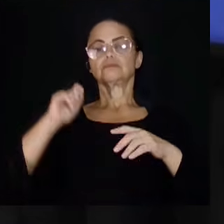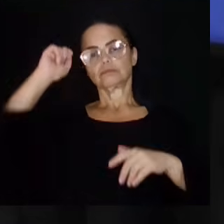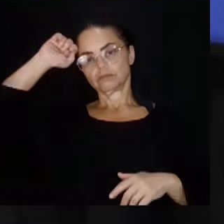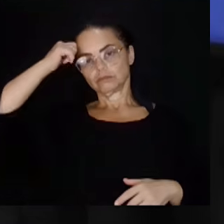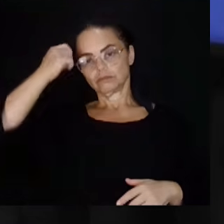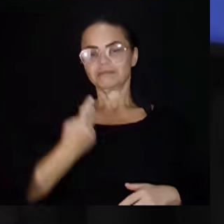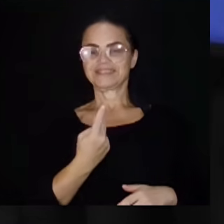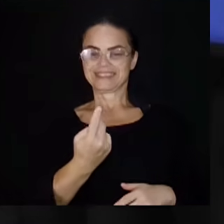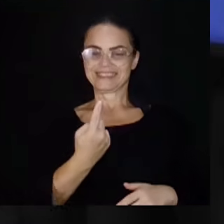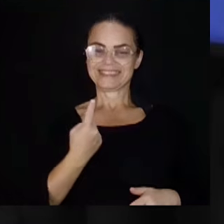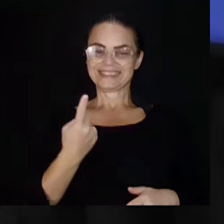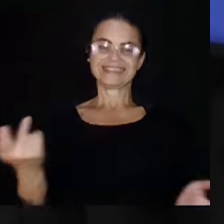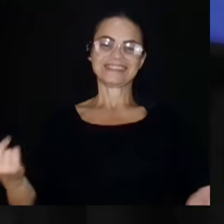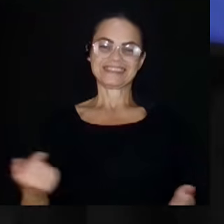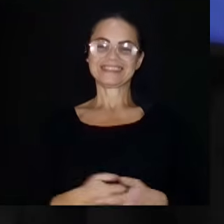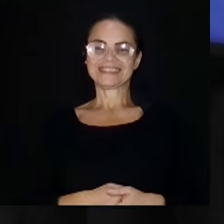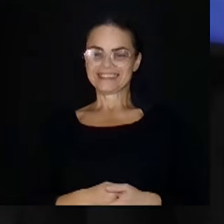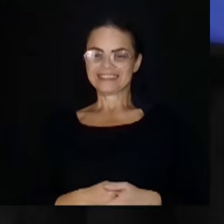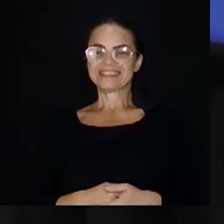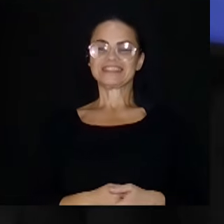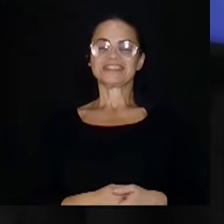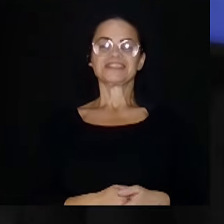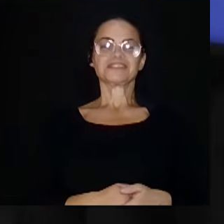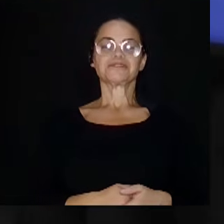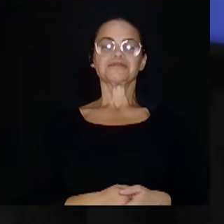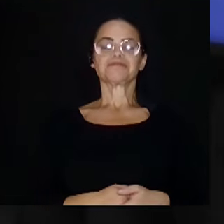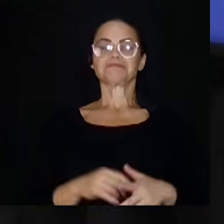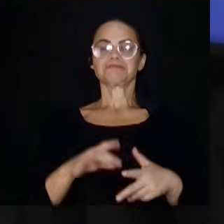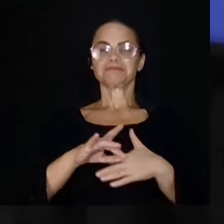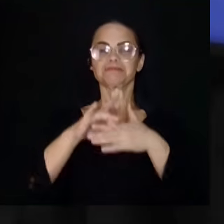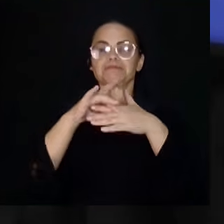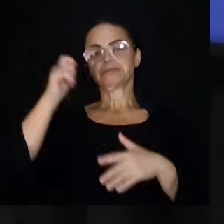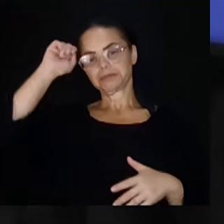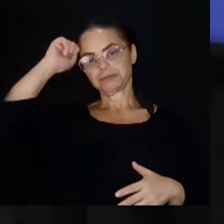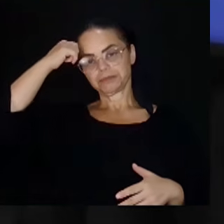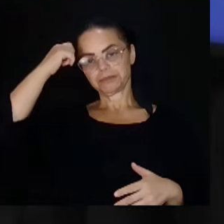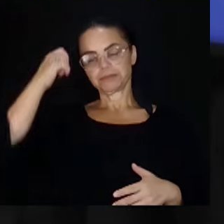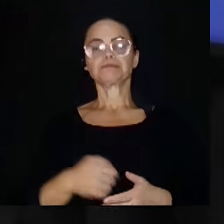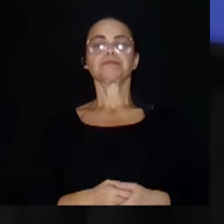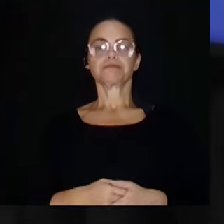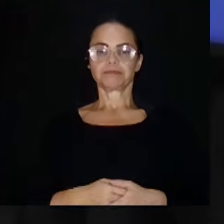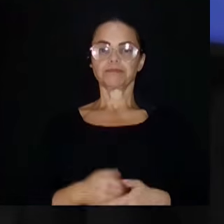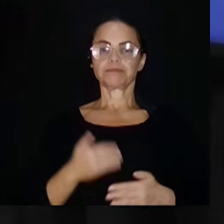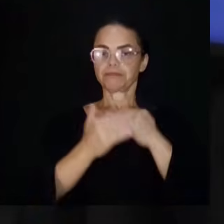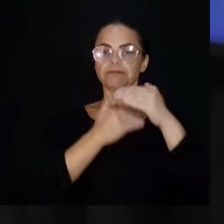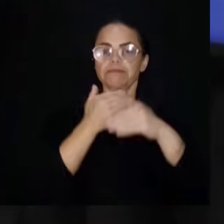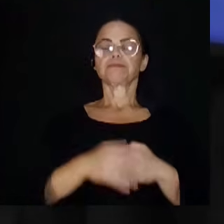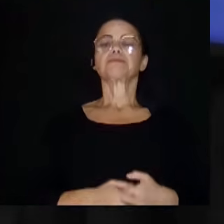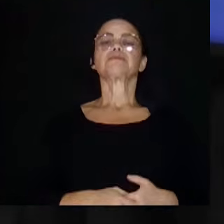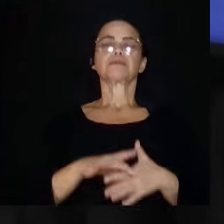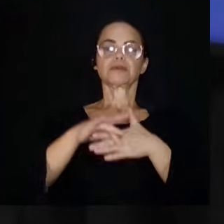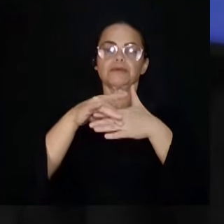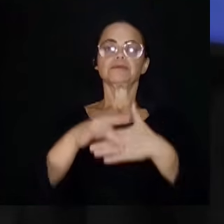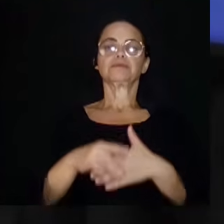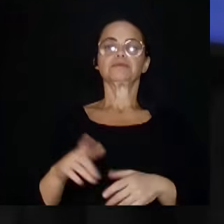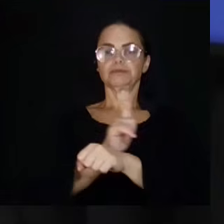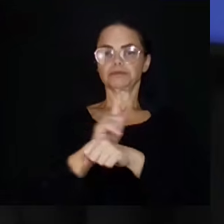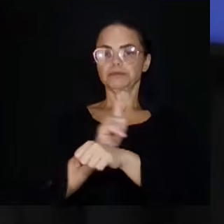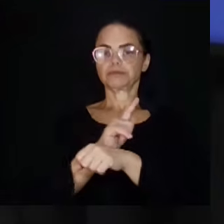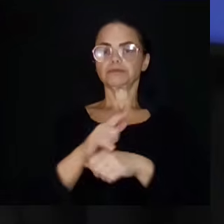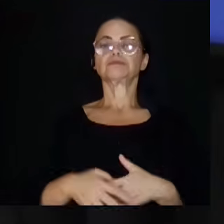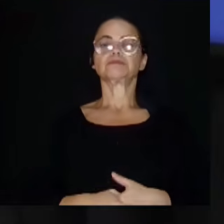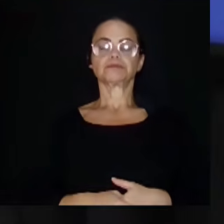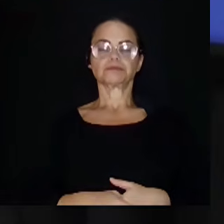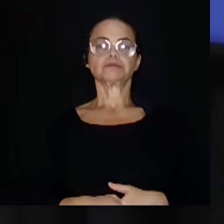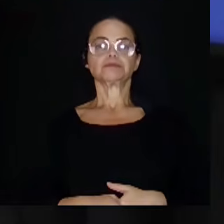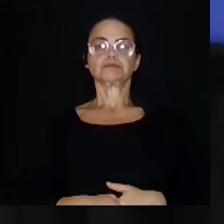Nós estamos aí no grupo de lideranças negras, de desenvolvimento de lideranças negras na gestão, né? Inclusive esse